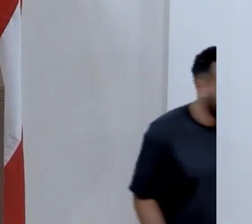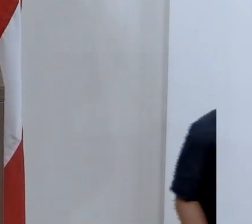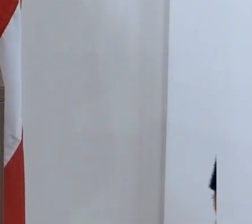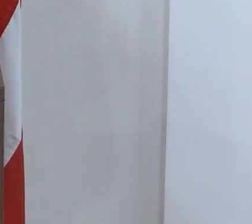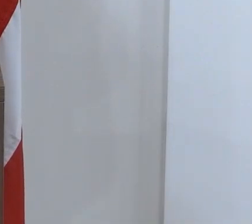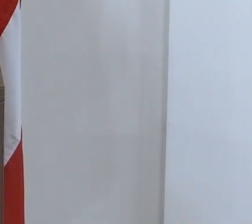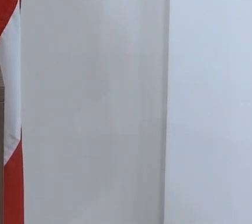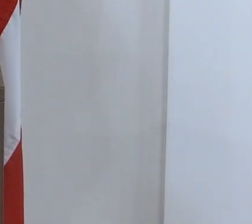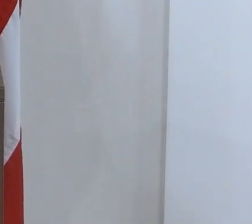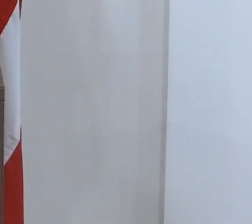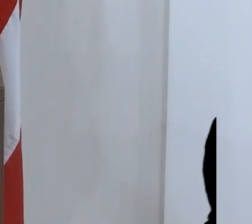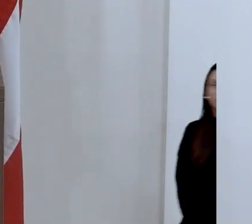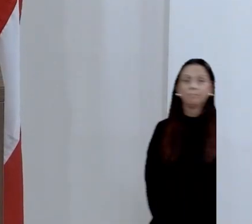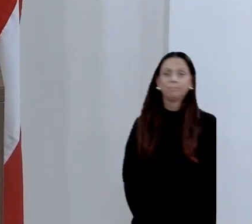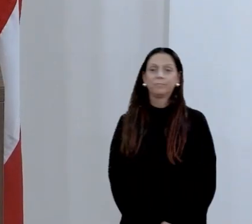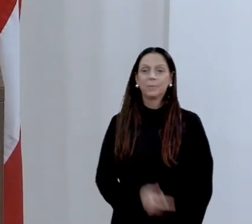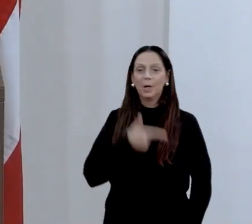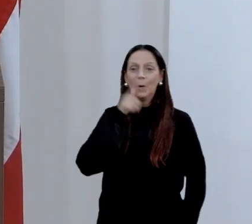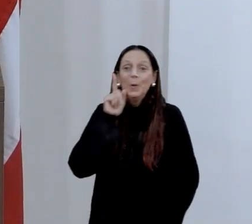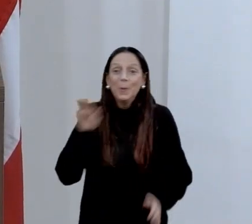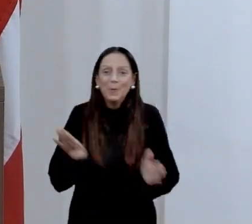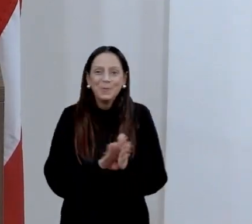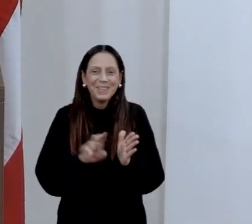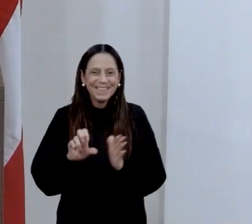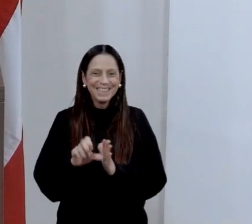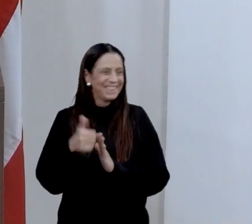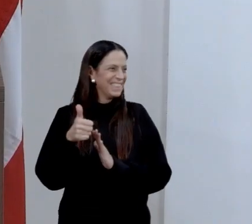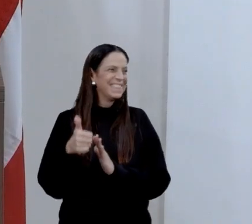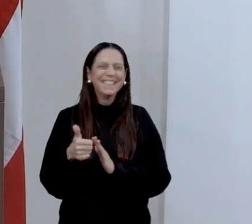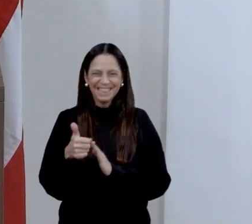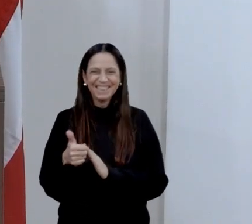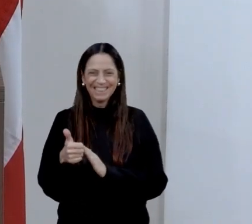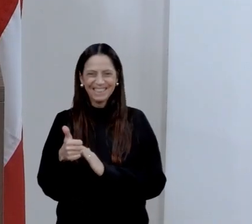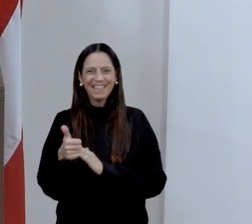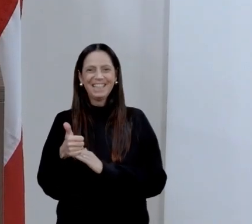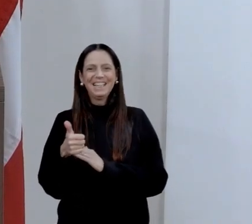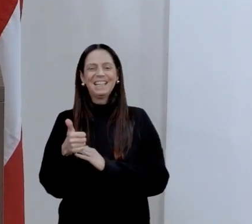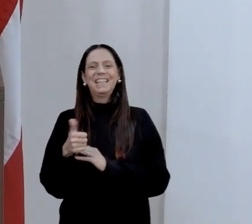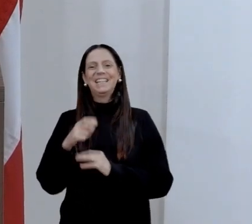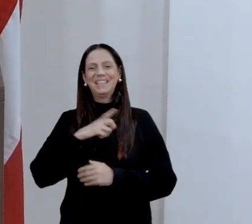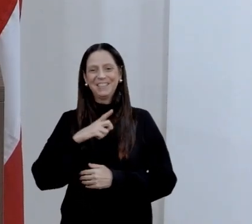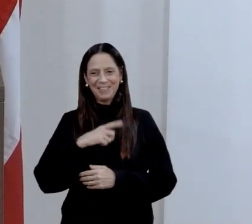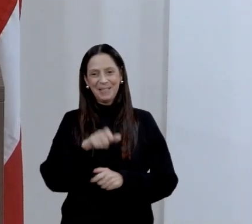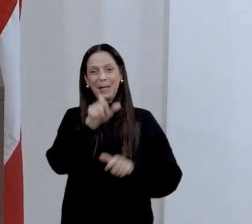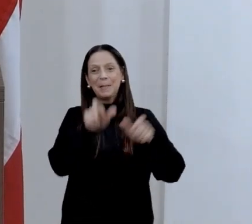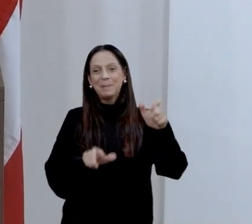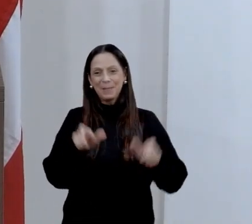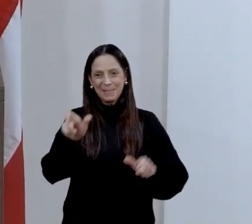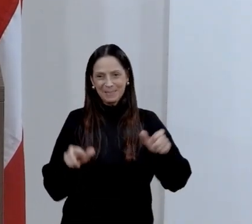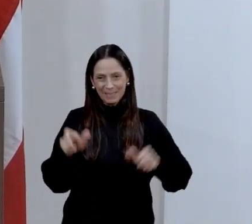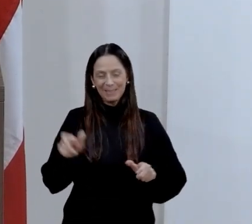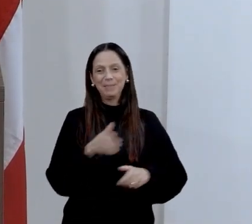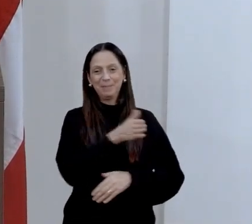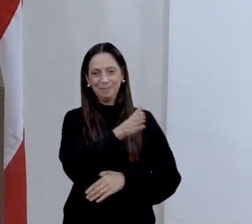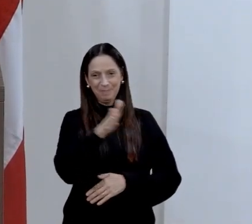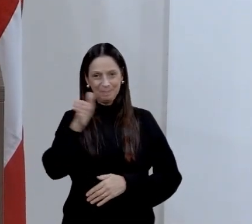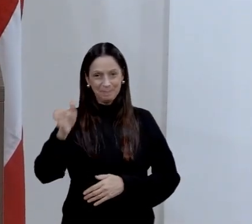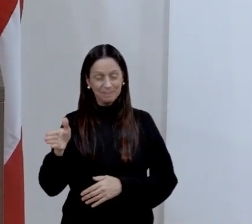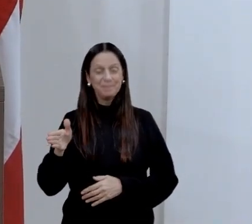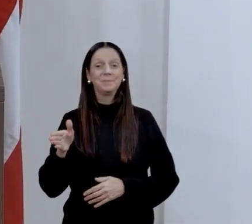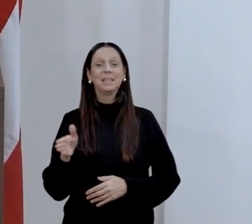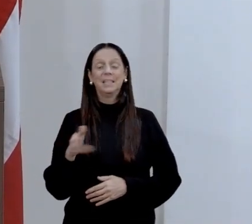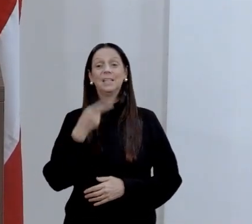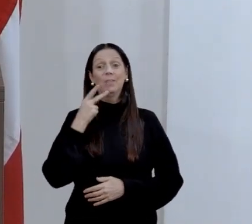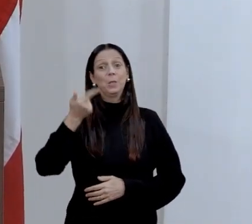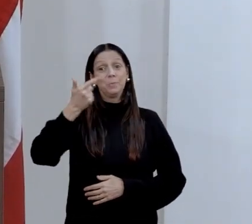aqui, Ari, ontem eu fui o primeiro a chegar lá na semana de capacitação dos agentes de vigilância escolar. Eu disse, reafirmo